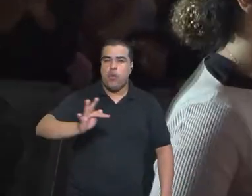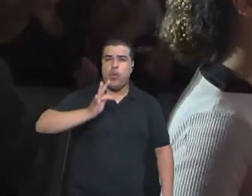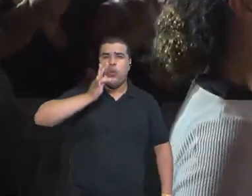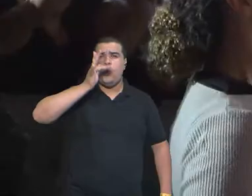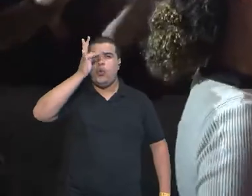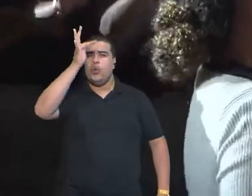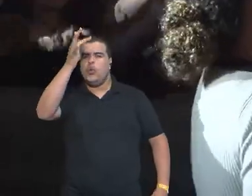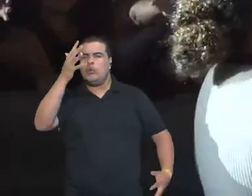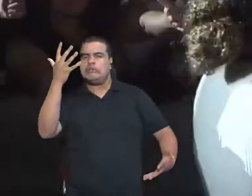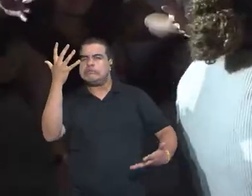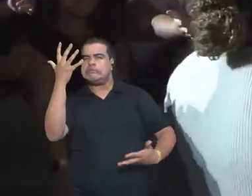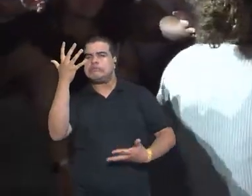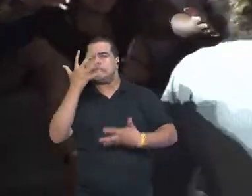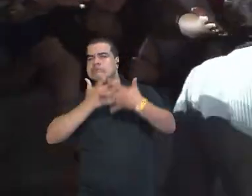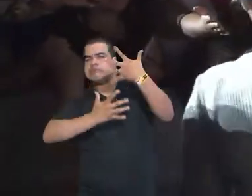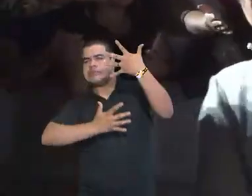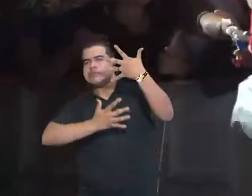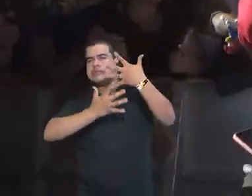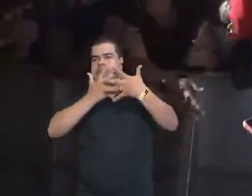posso não